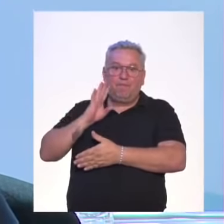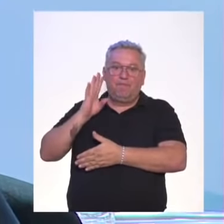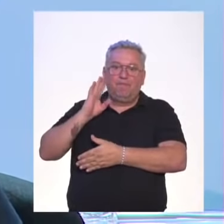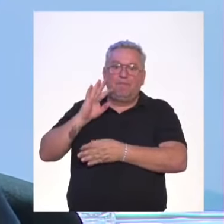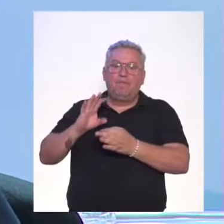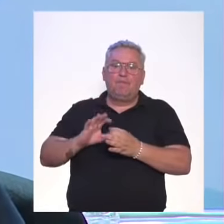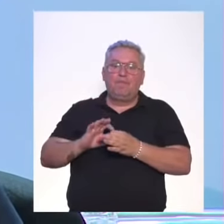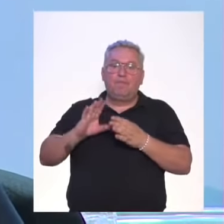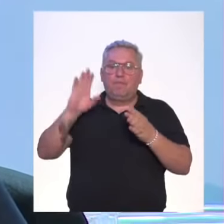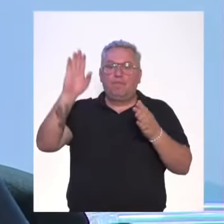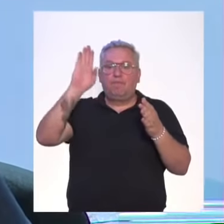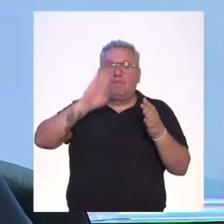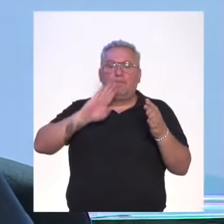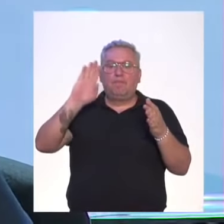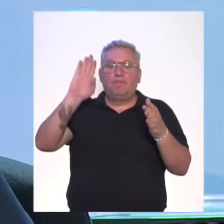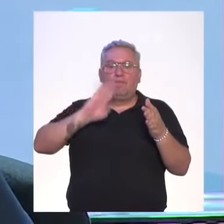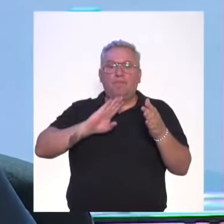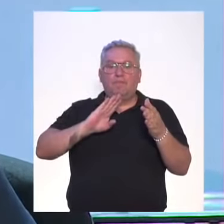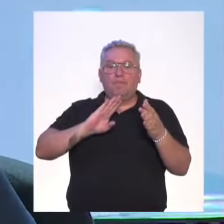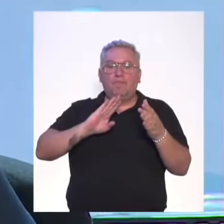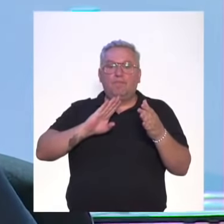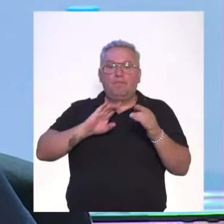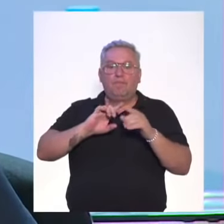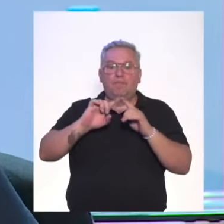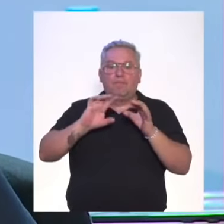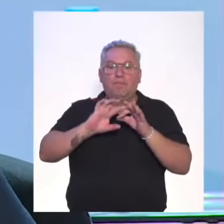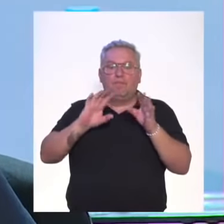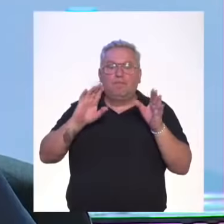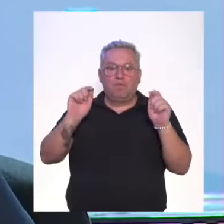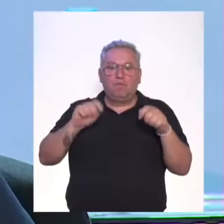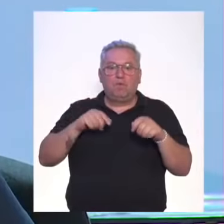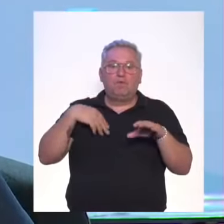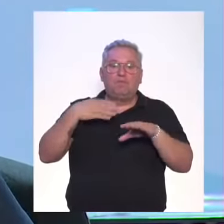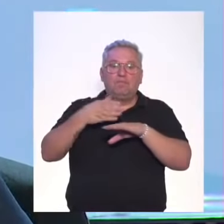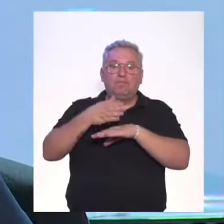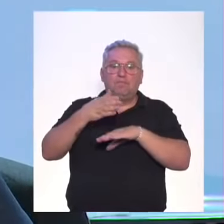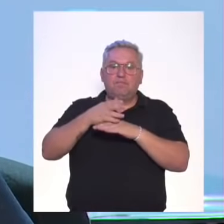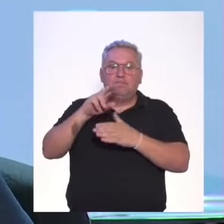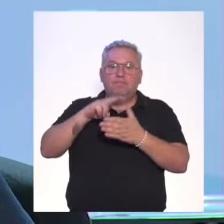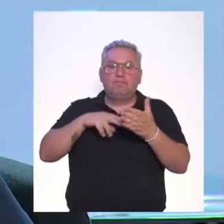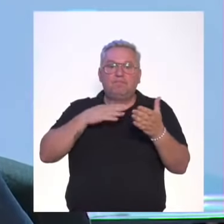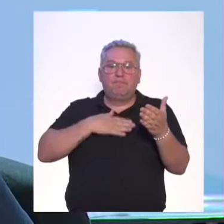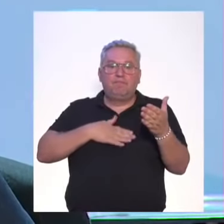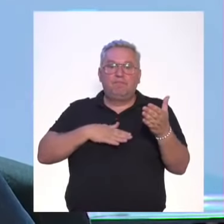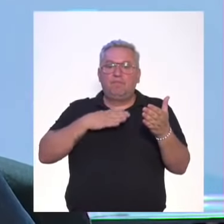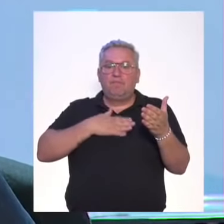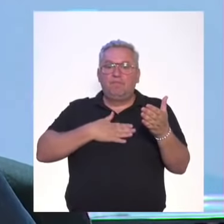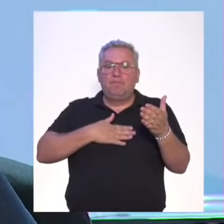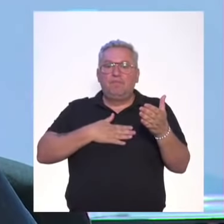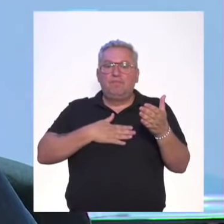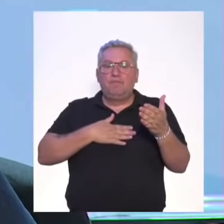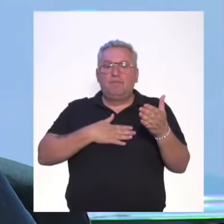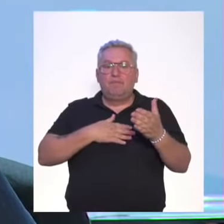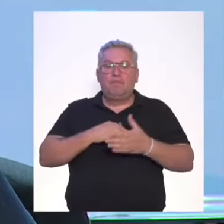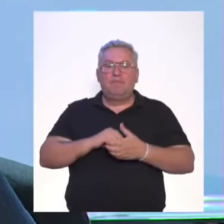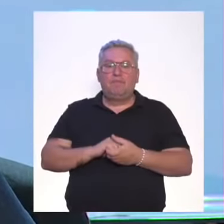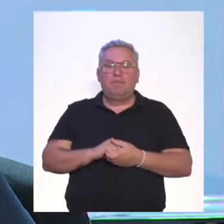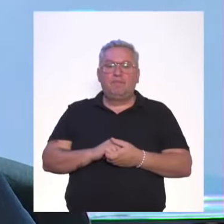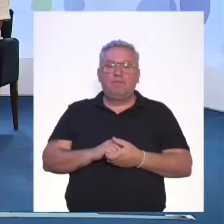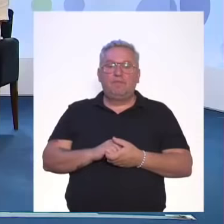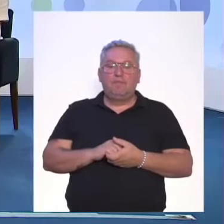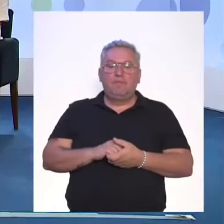ele tá disponível gratuitamente ele é domínio público vocês têm acesso a uma leitura tranquila tá bom